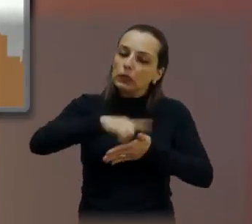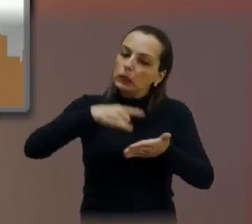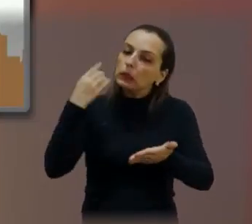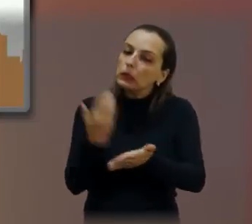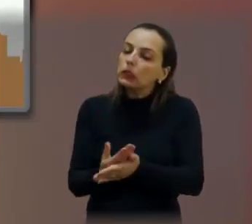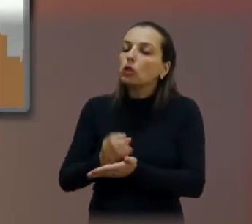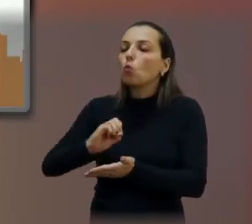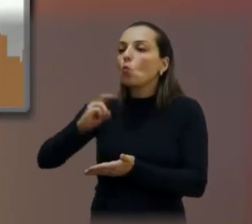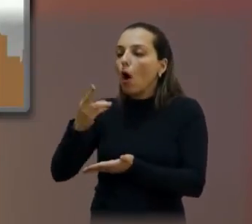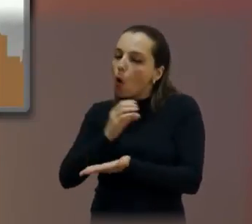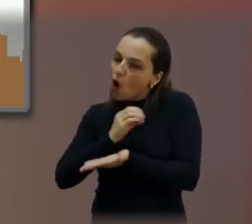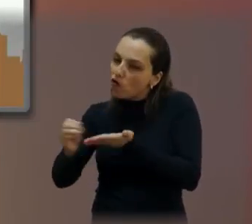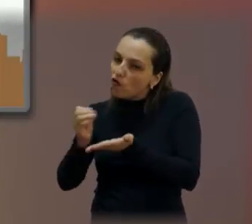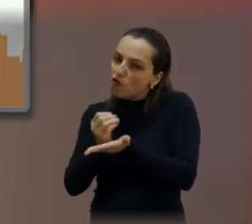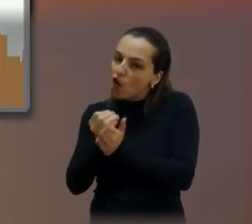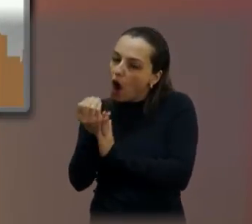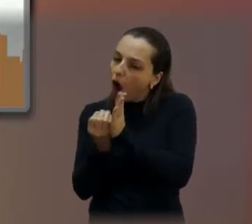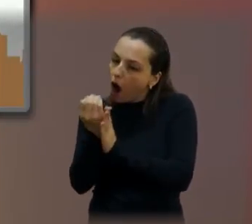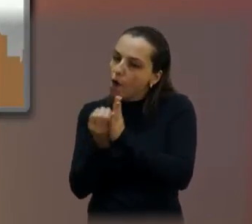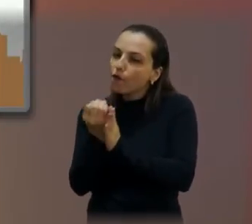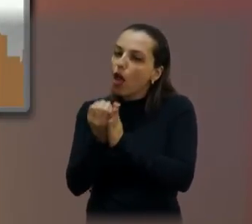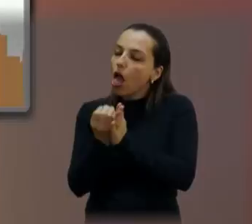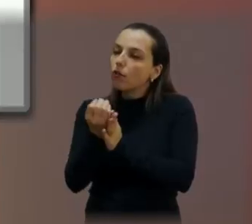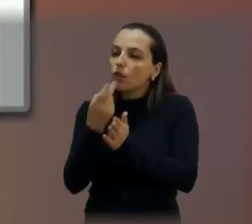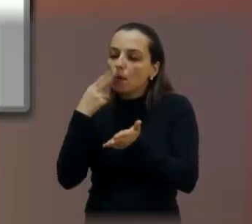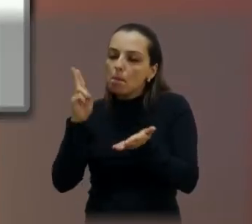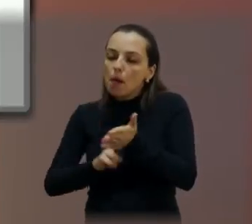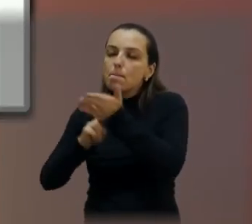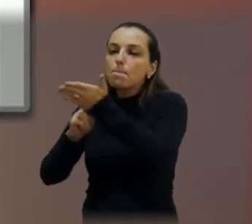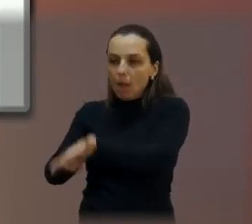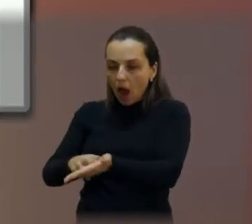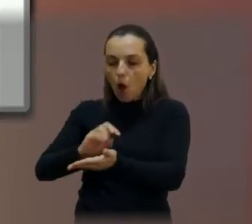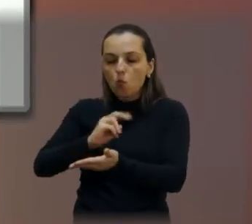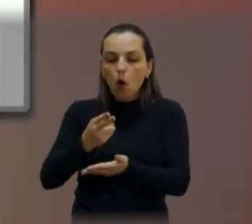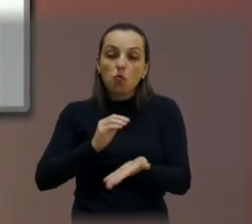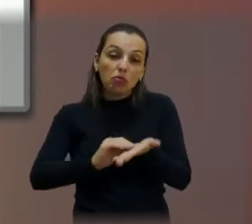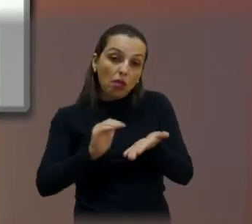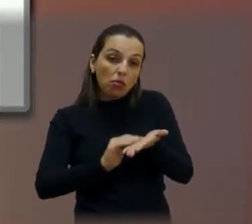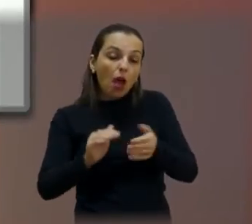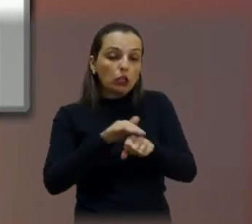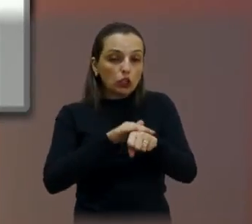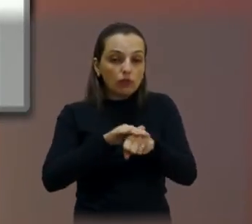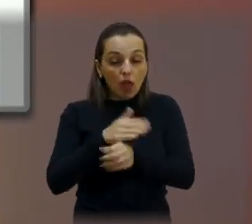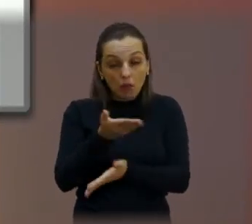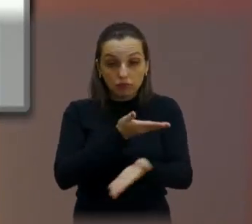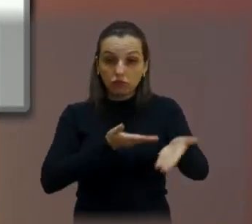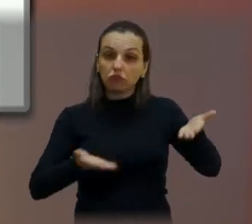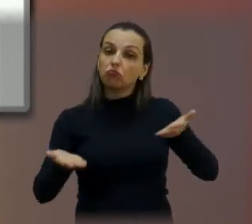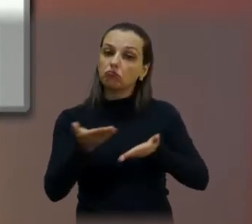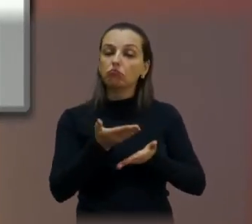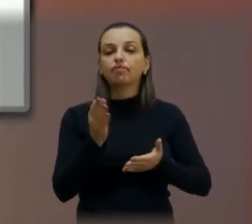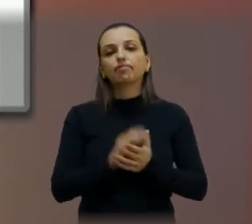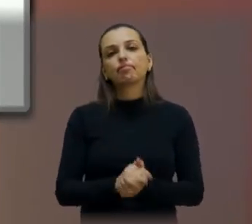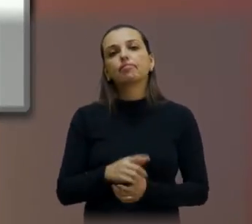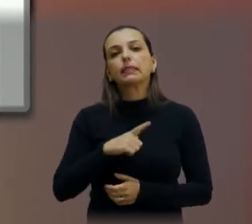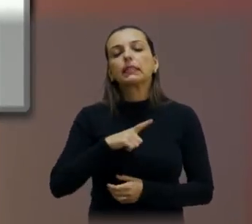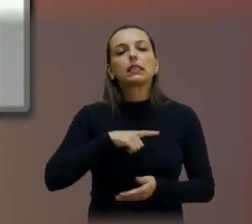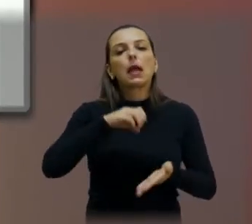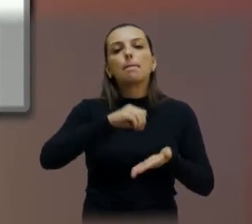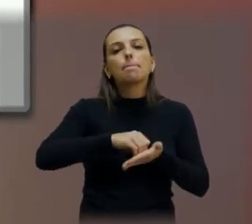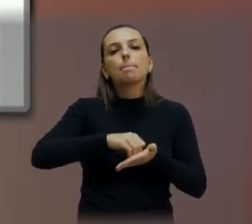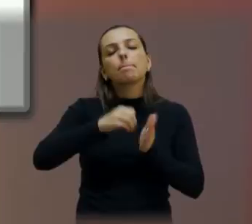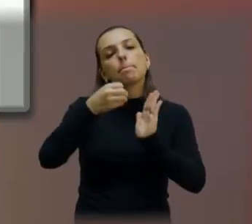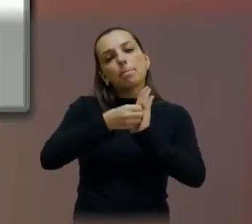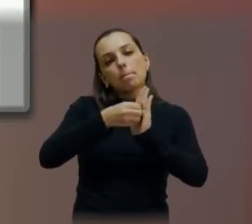ofício e outras conversando diretamente com os secretários e coordenadores competentes. Aí, tem uma indicação a qual foi feita